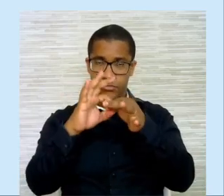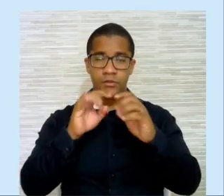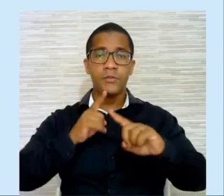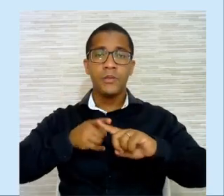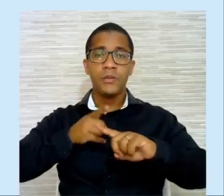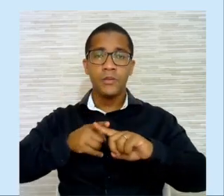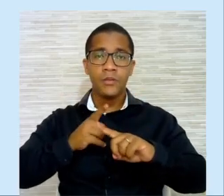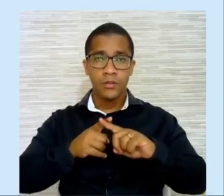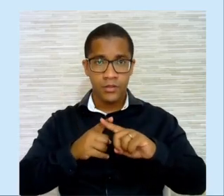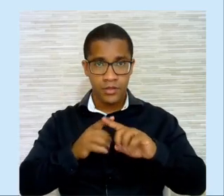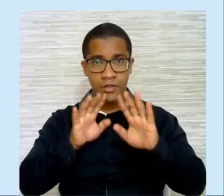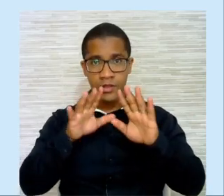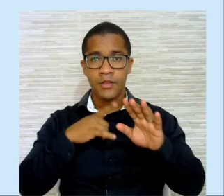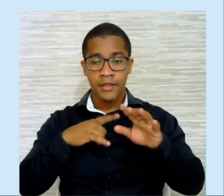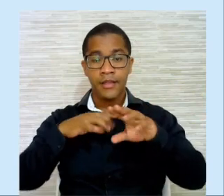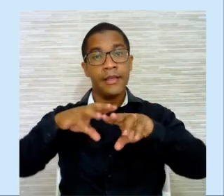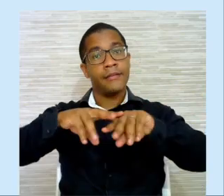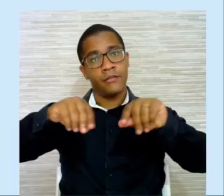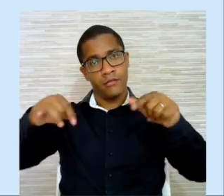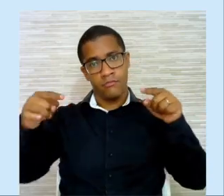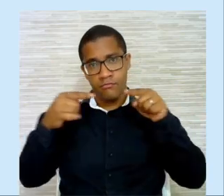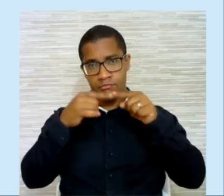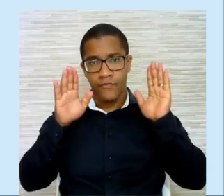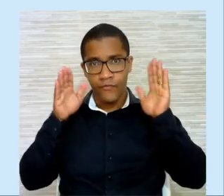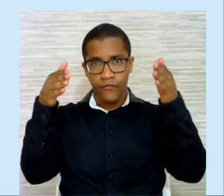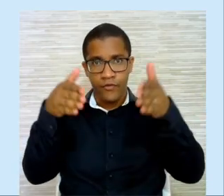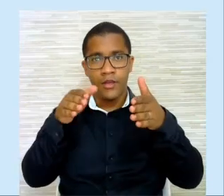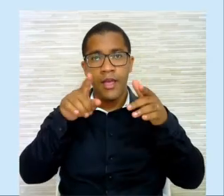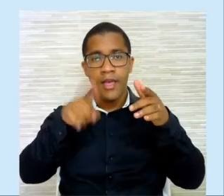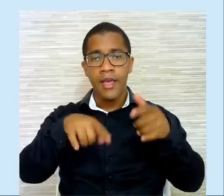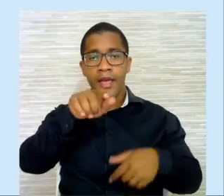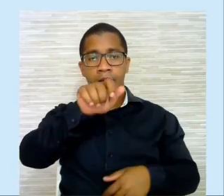ligados porque utiliza a terra, faz parte